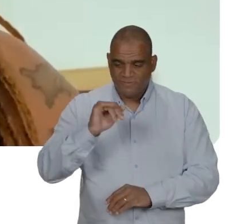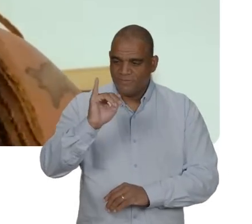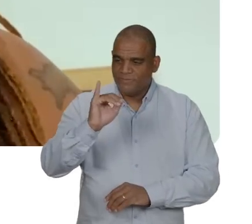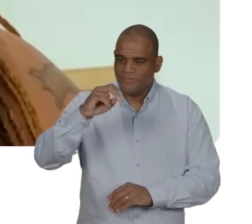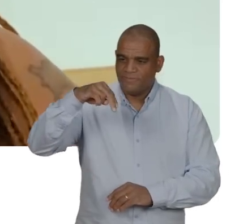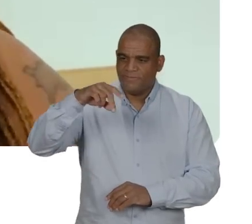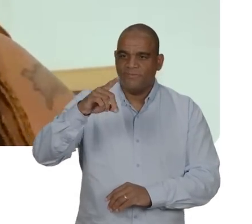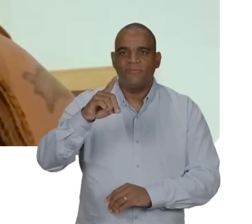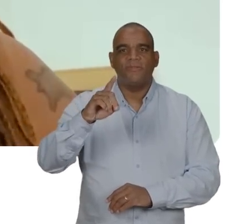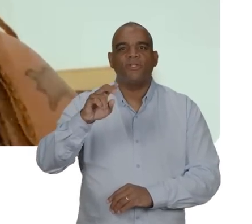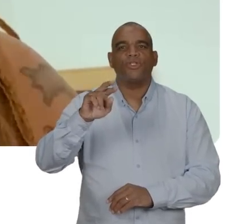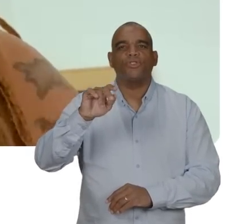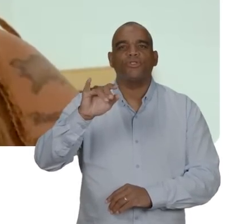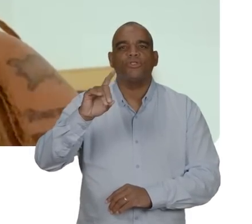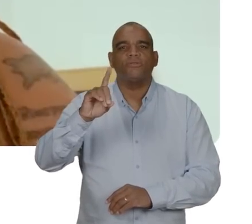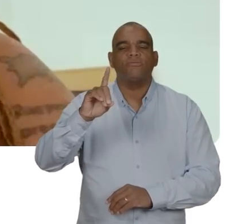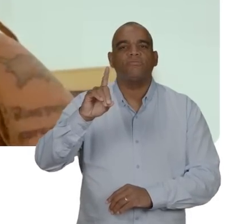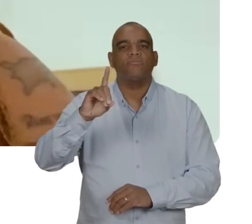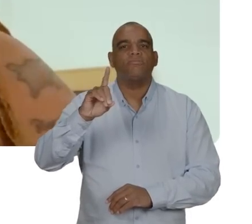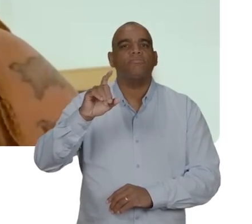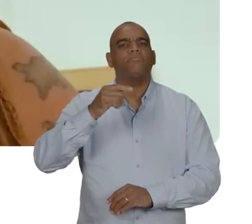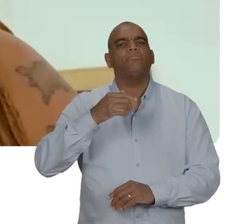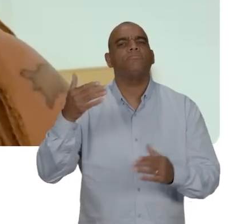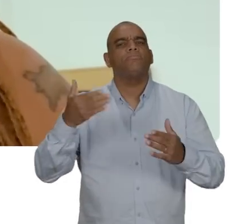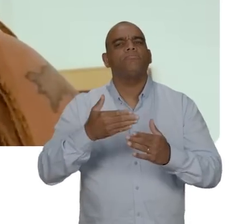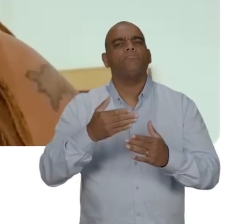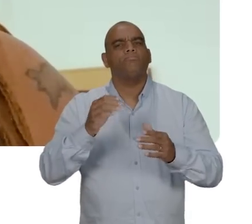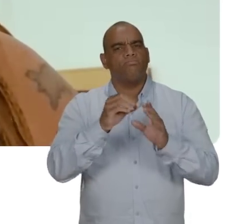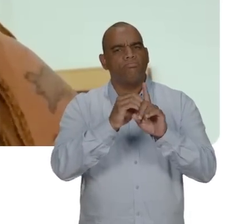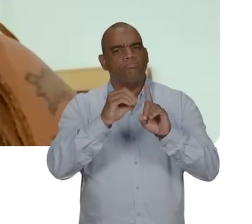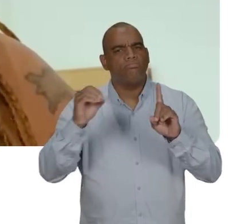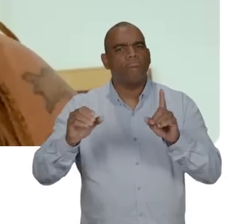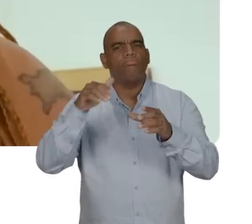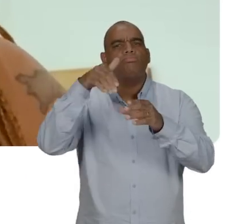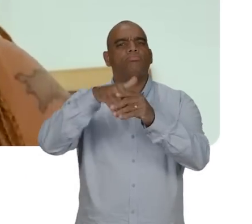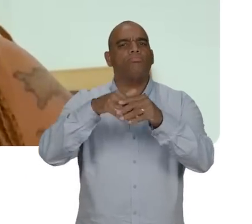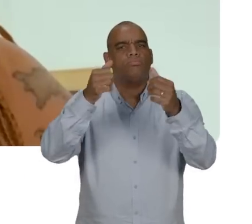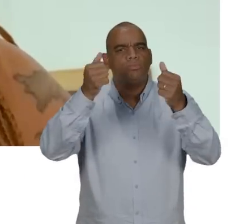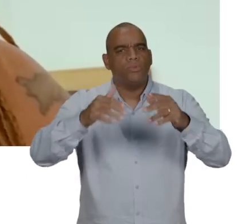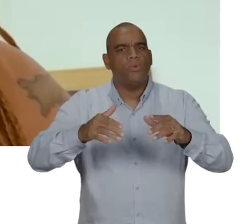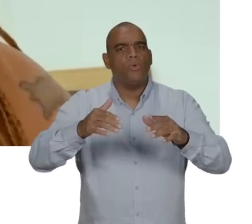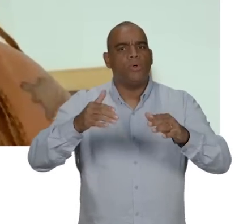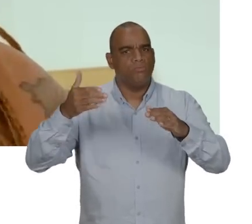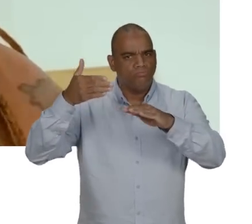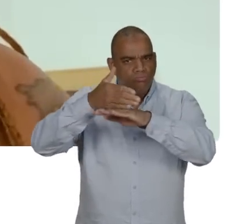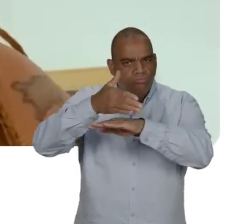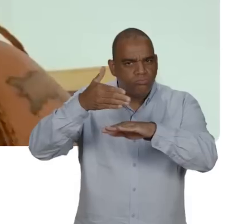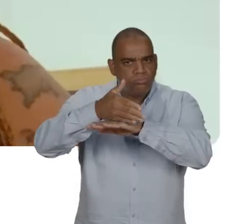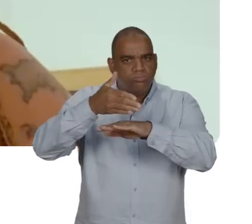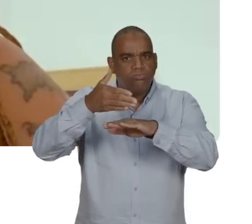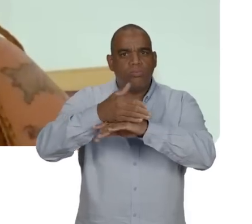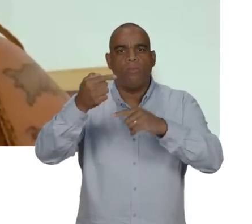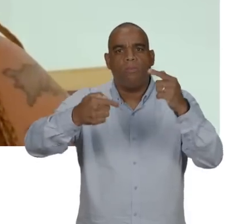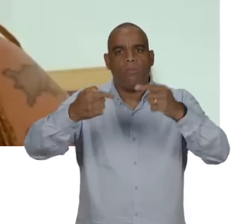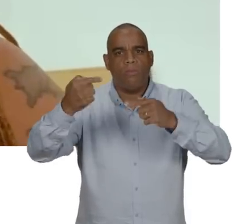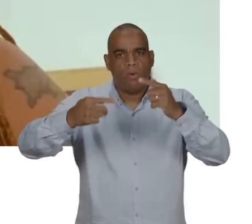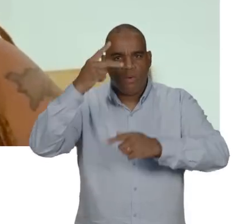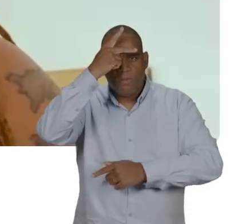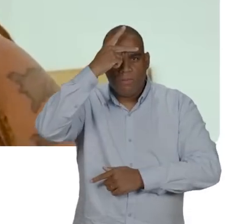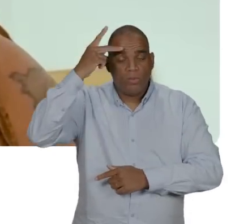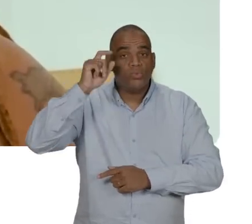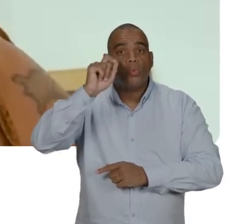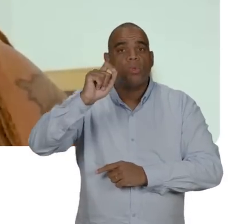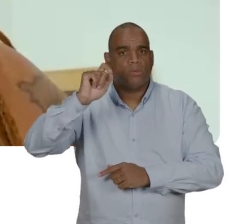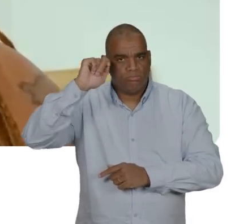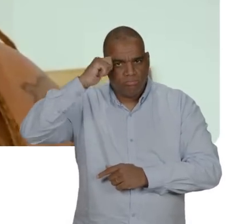Olá, eu sou a Ingrid Farias e estou aqui no Google Eleitores para conversar com vocês sobre participação política de pessoas negras e